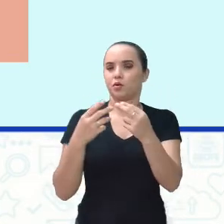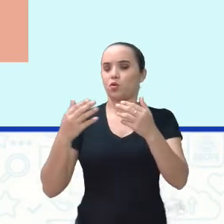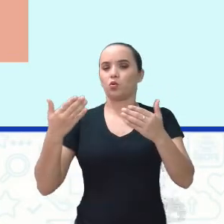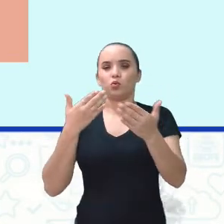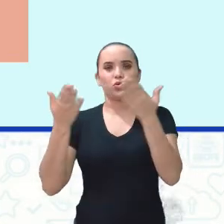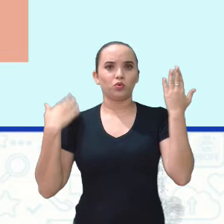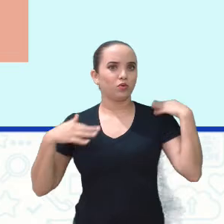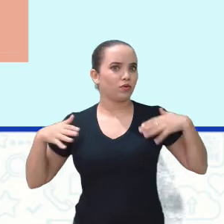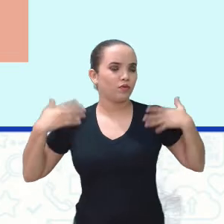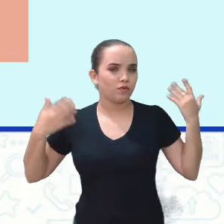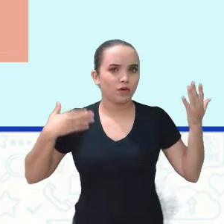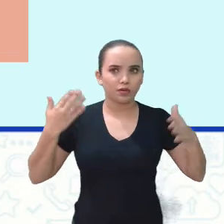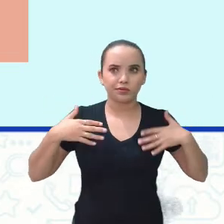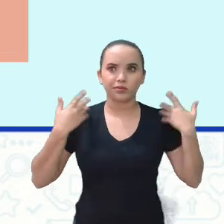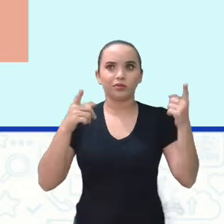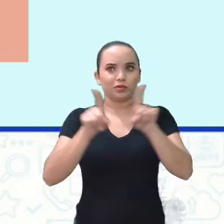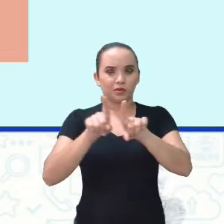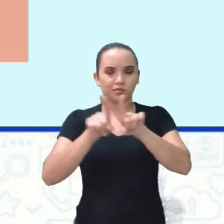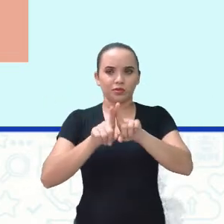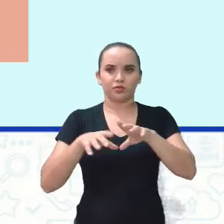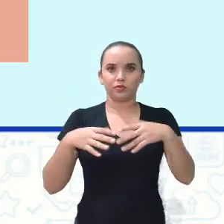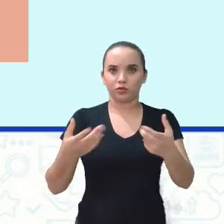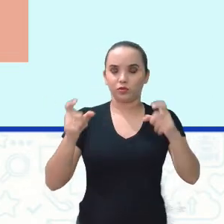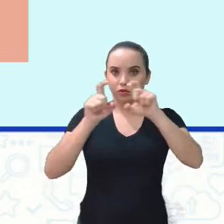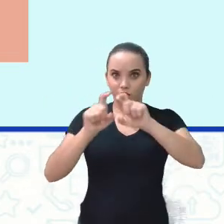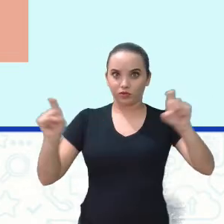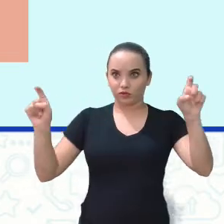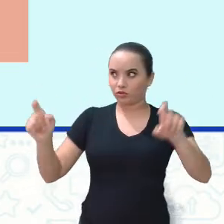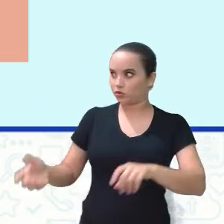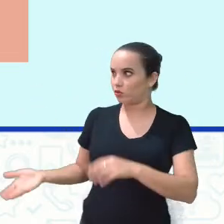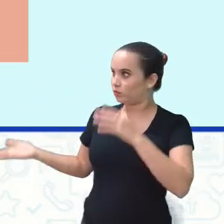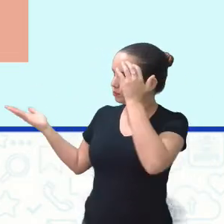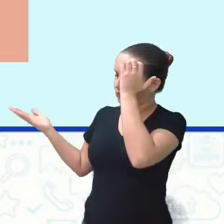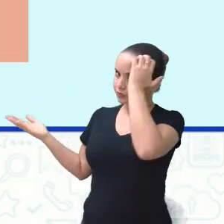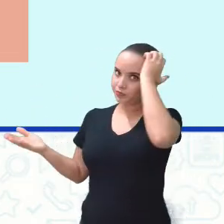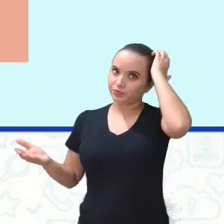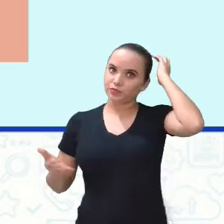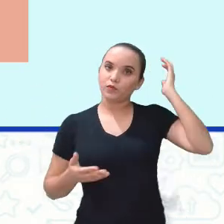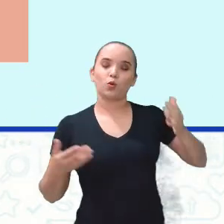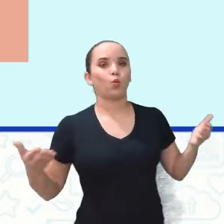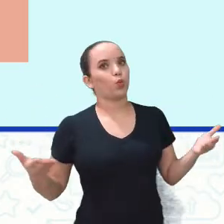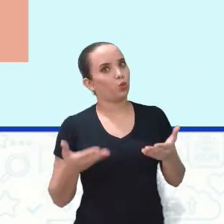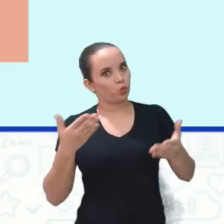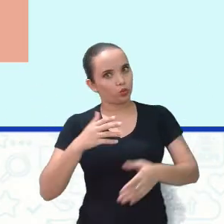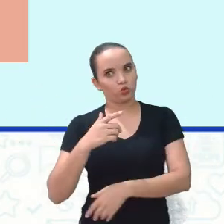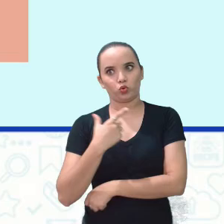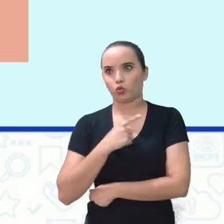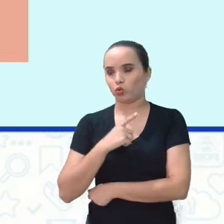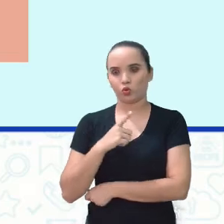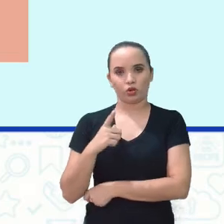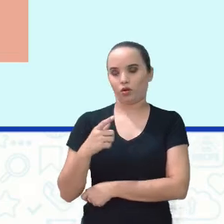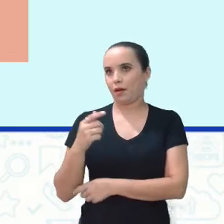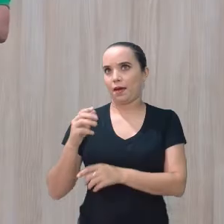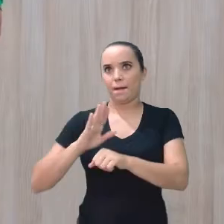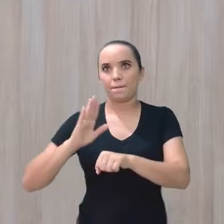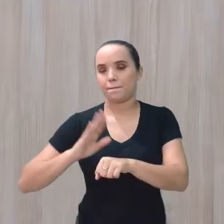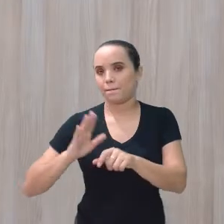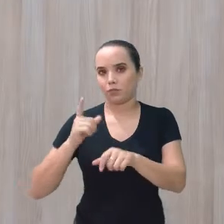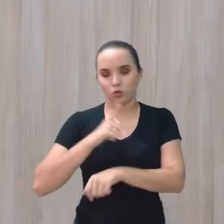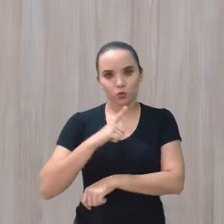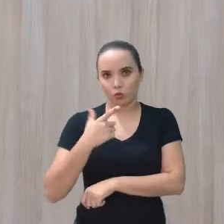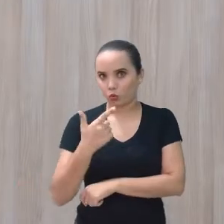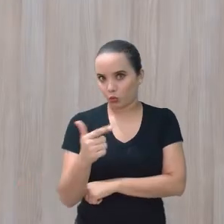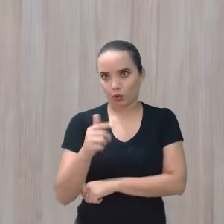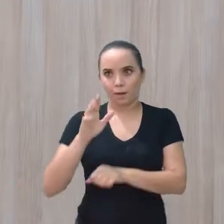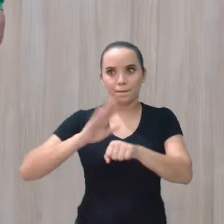a vida depois da quarentena, né? Hoje nós não estamos mais vivenciando período de quarentena,